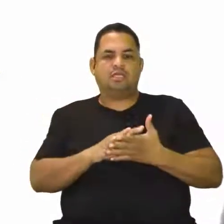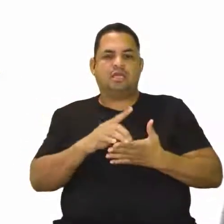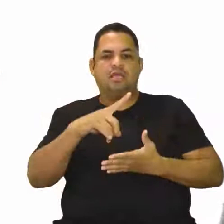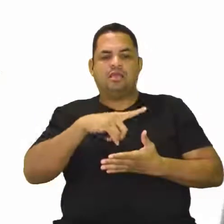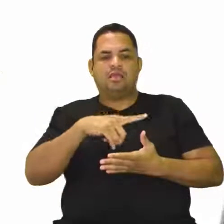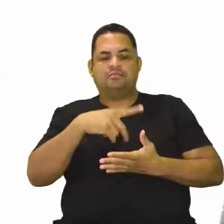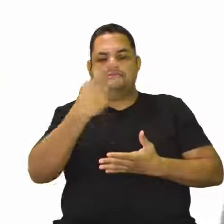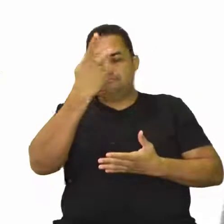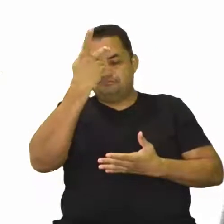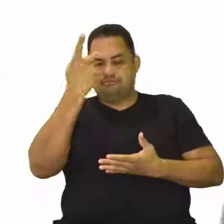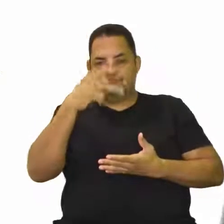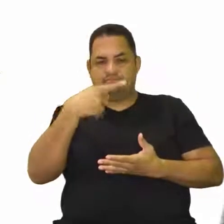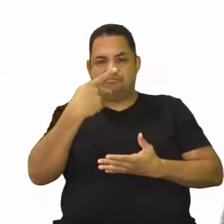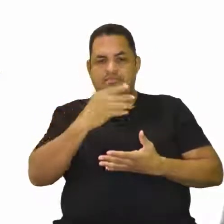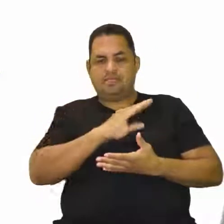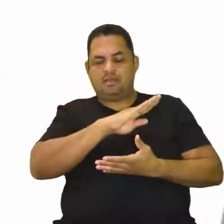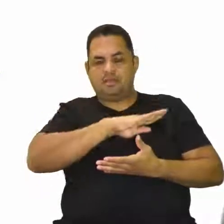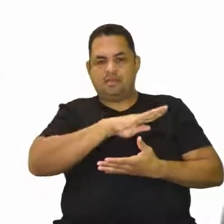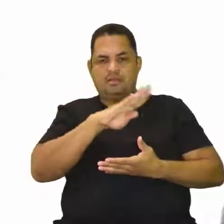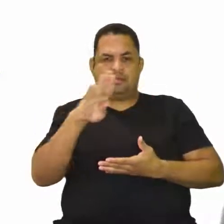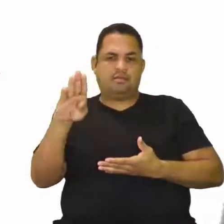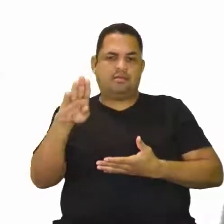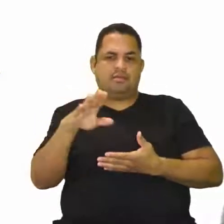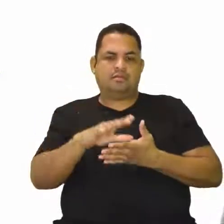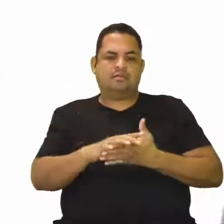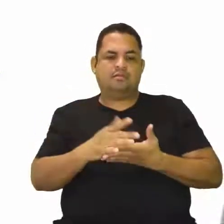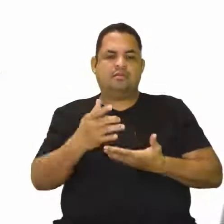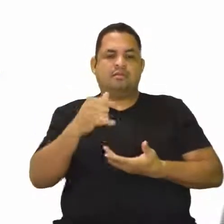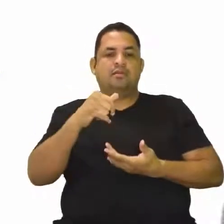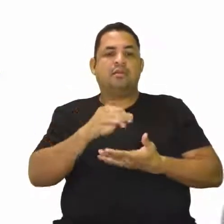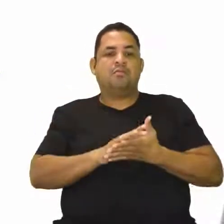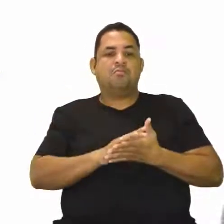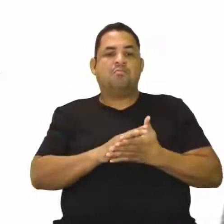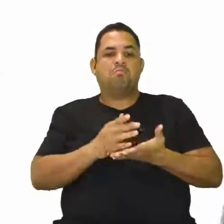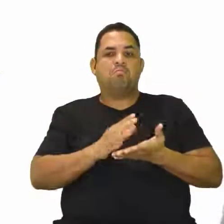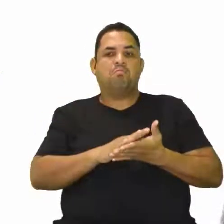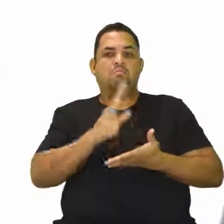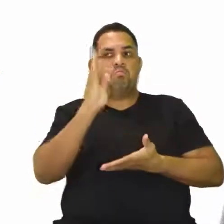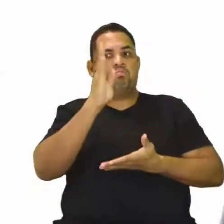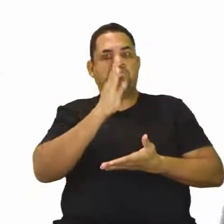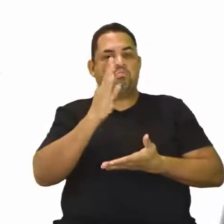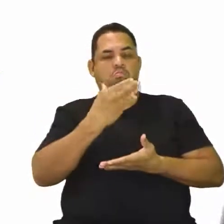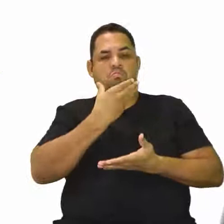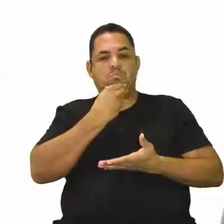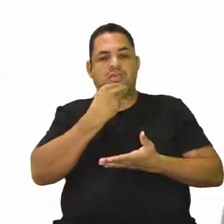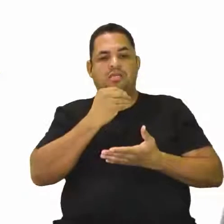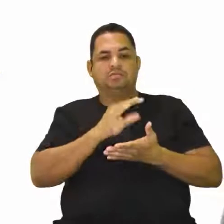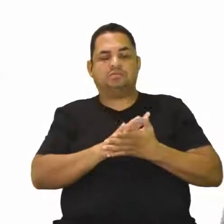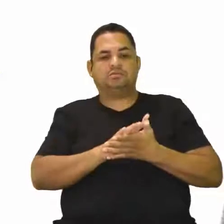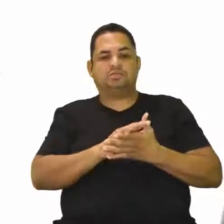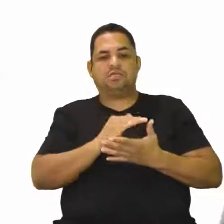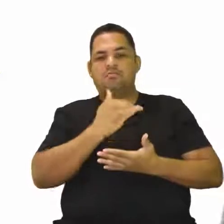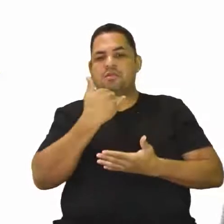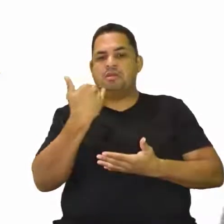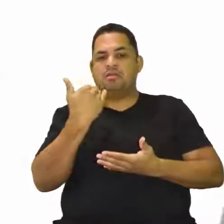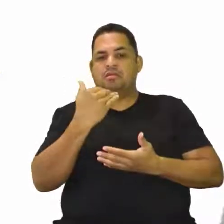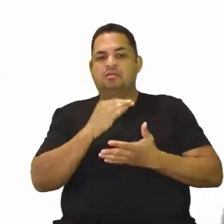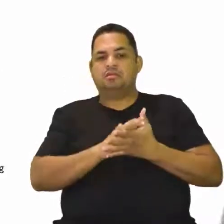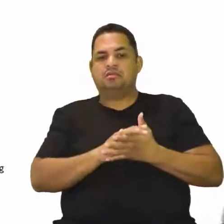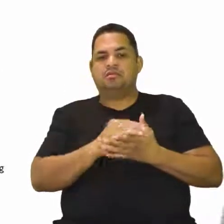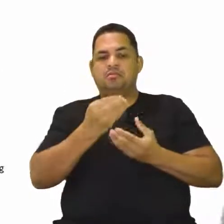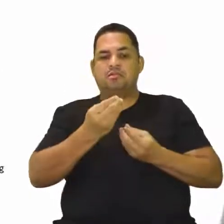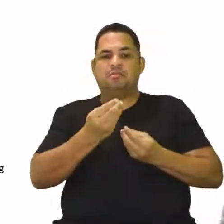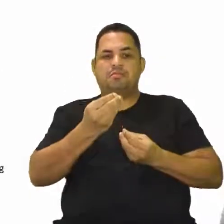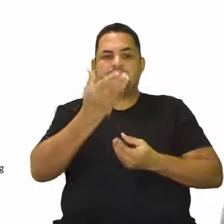com a Mussolini tem um brasileiro que mata E aí vai ser pendurado em